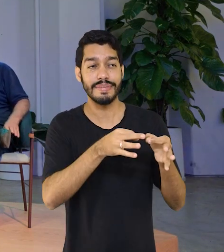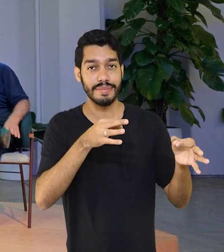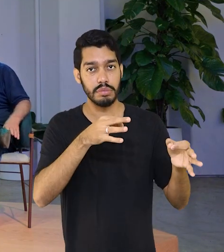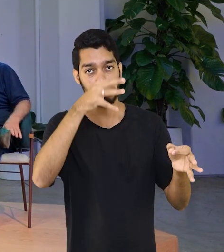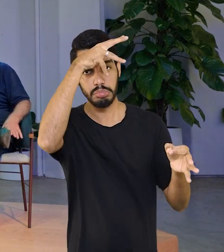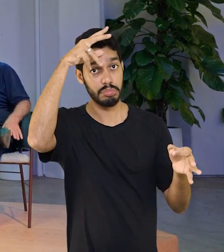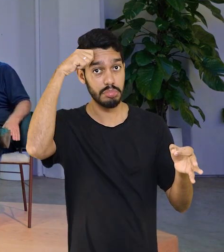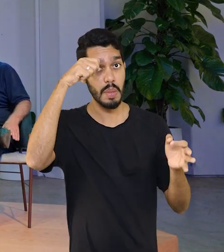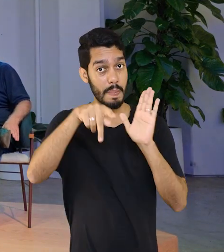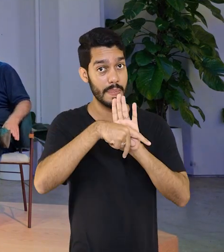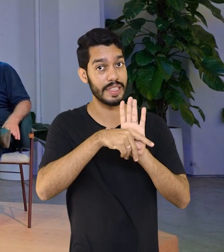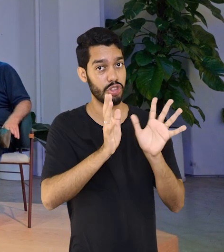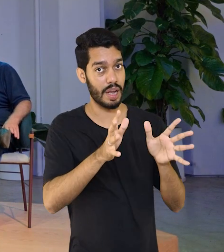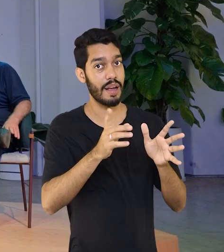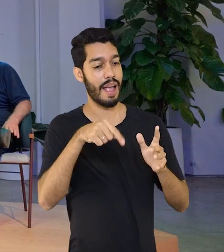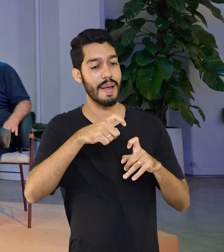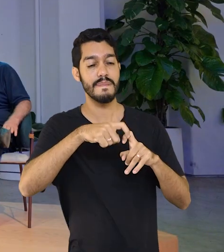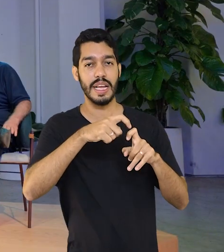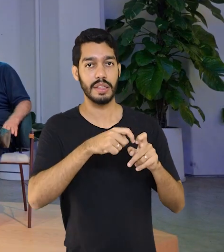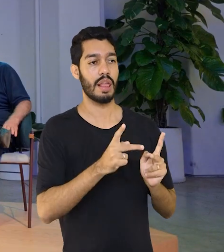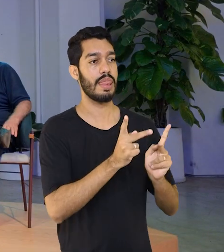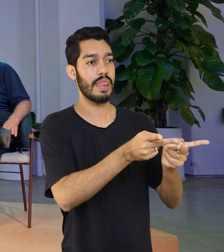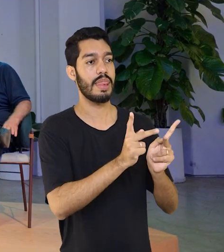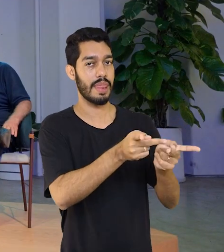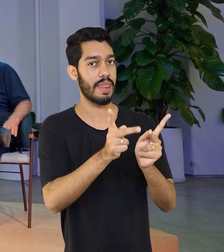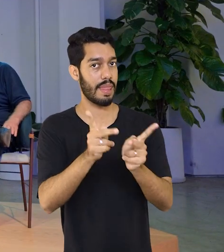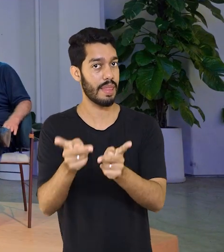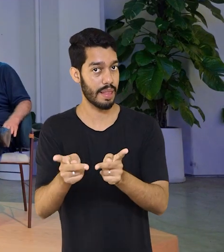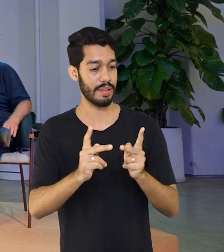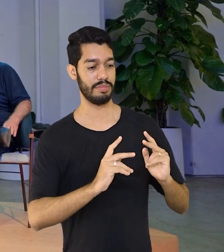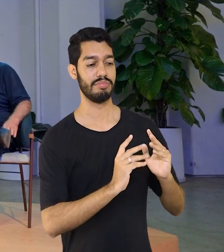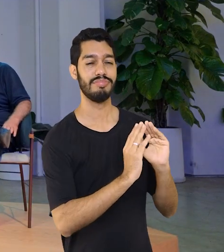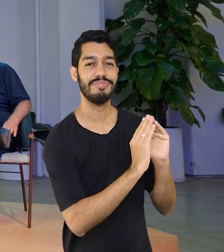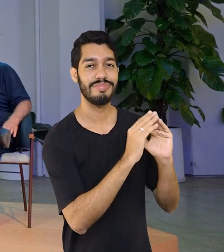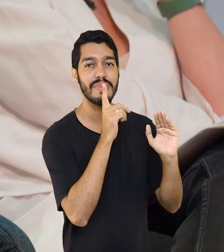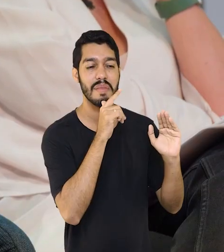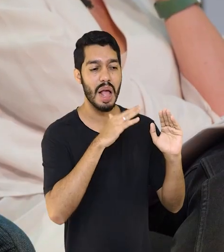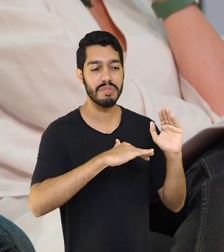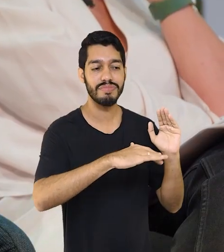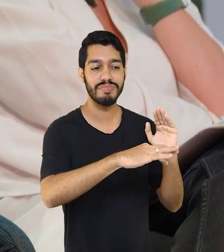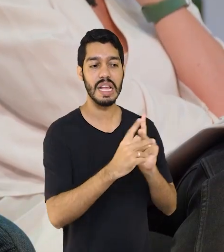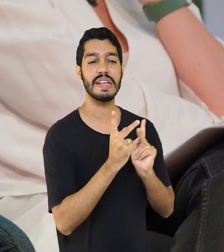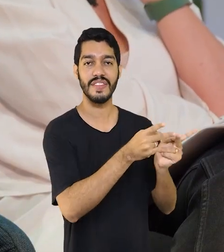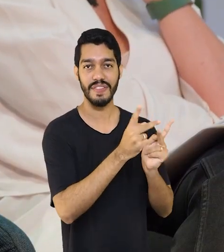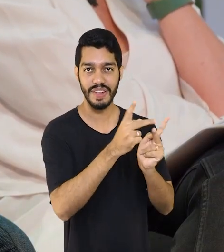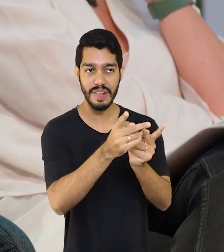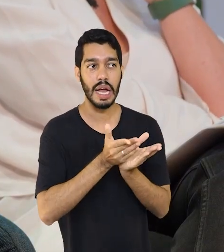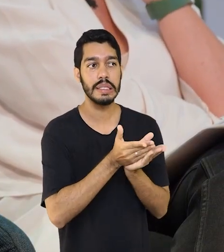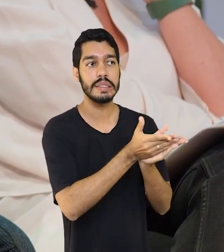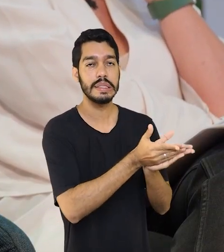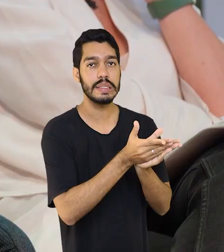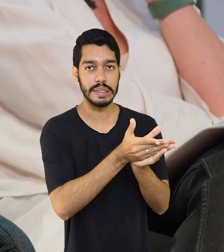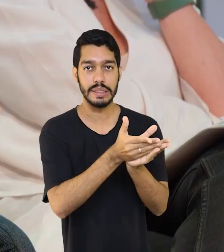Pará, é um município amazônico, né? E ele é um médico ribeirinho, e ele tem um ambulatório de Chagas lá. E